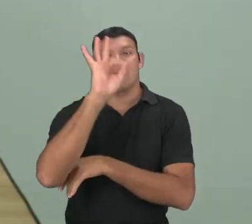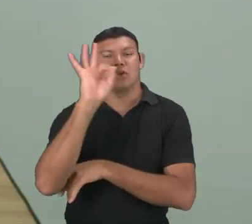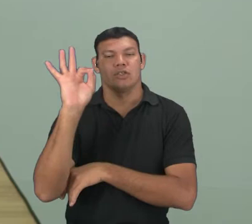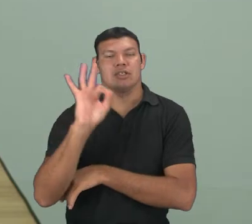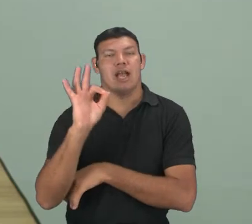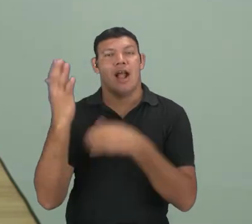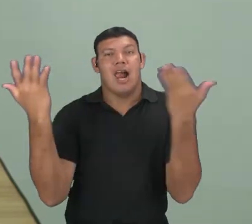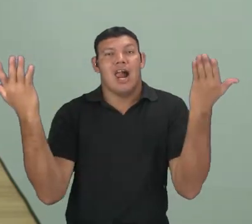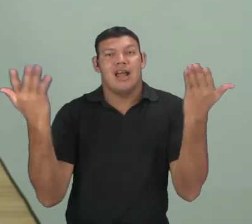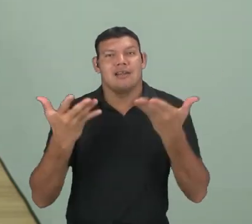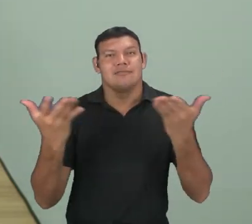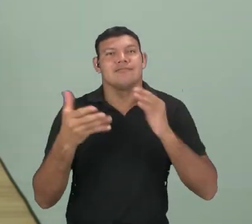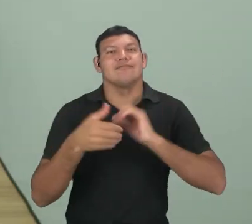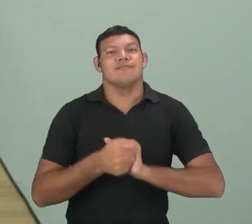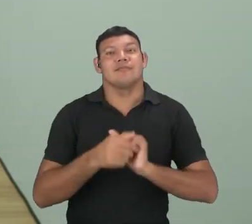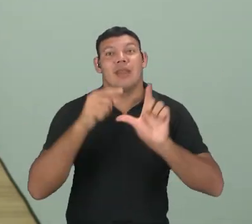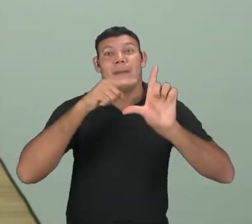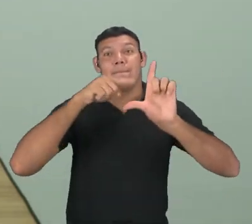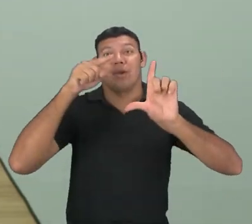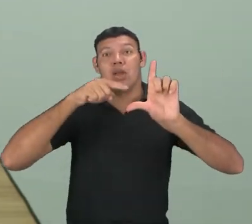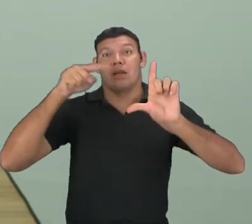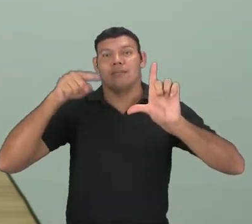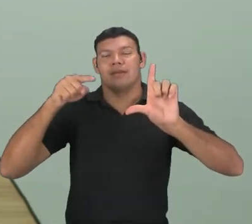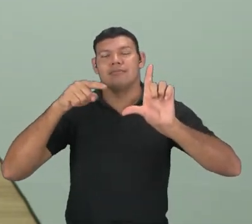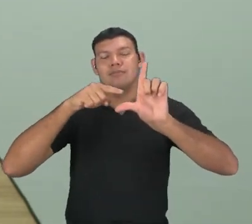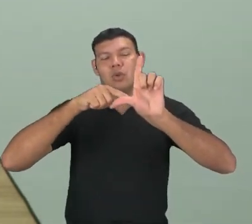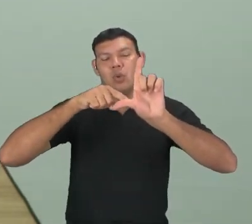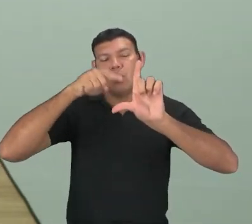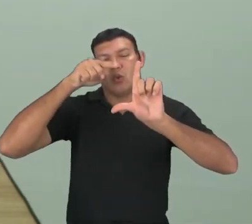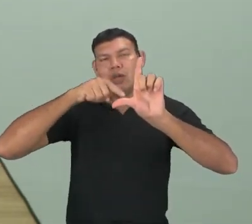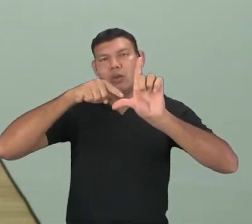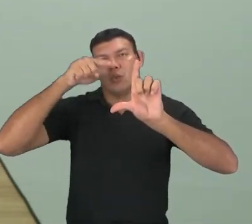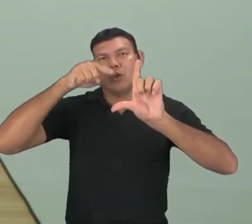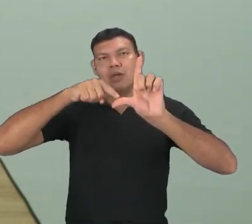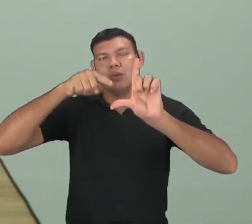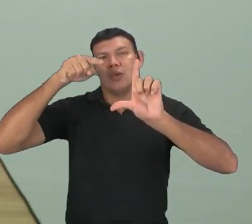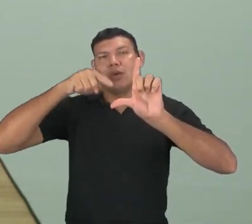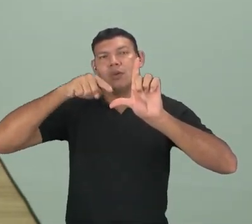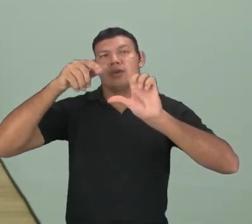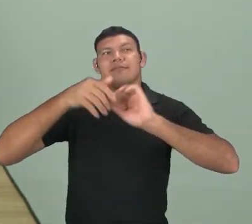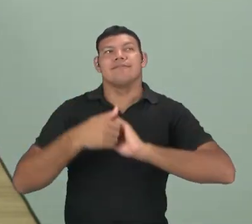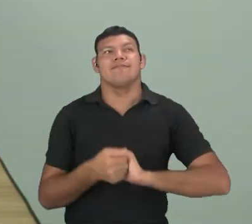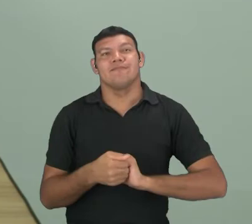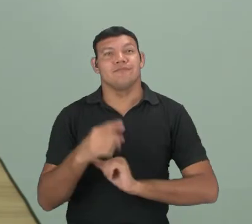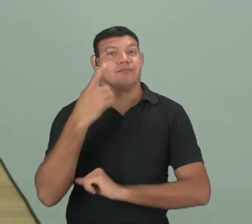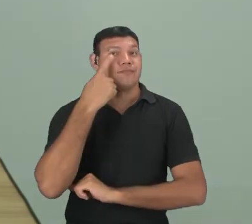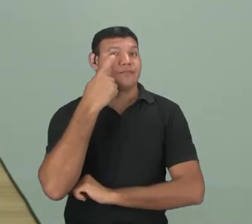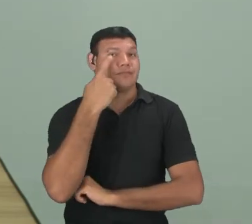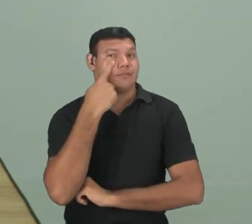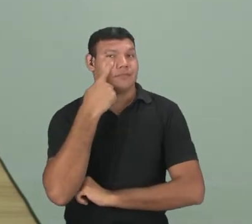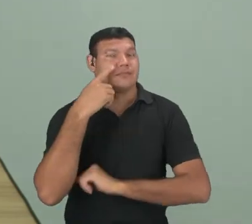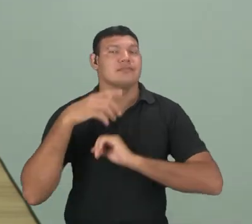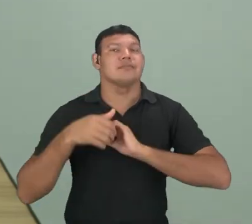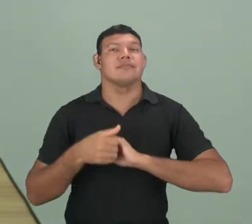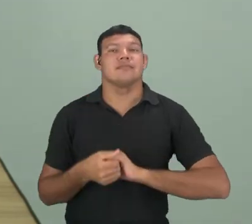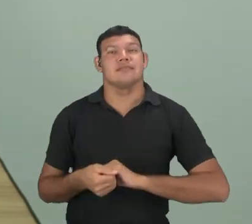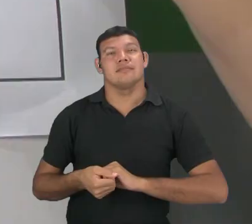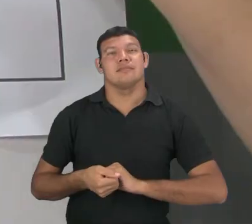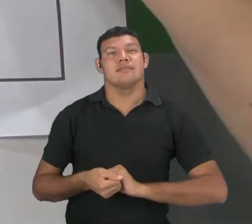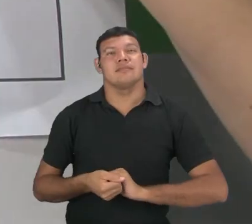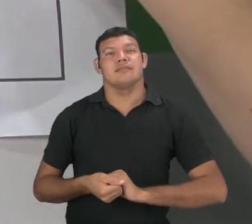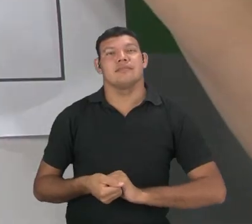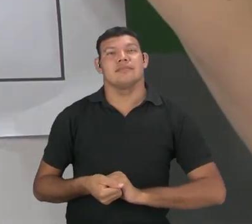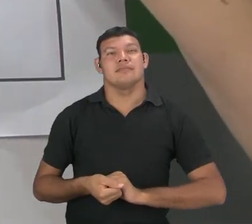percentual. Agora, em gráficos de barra. Olha só como está a